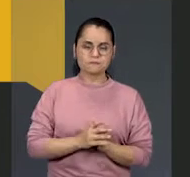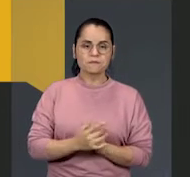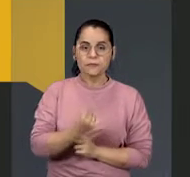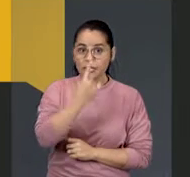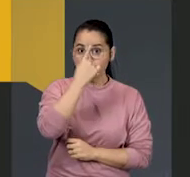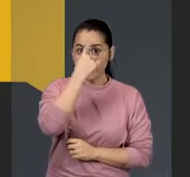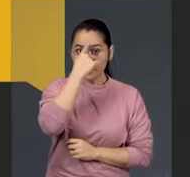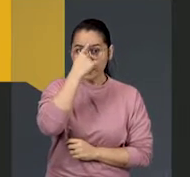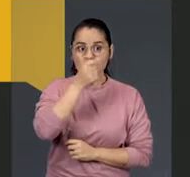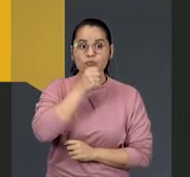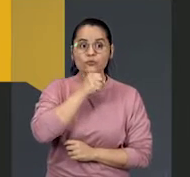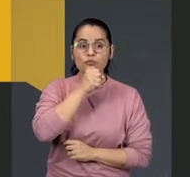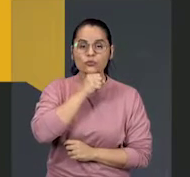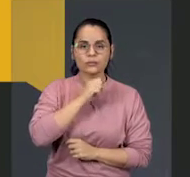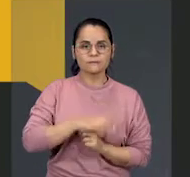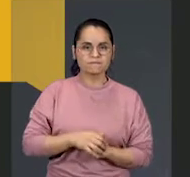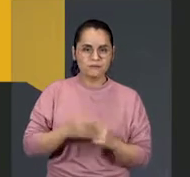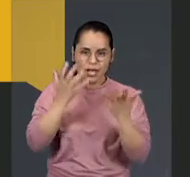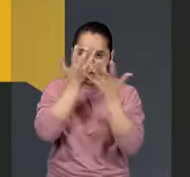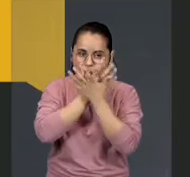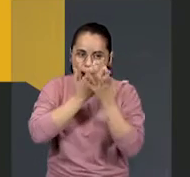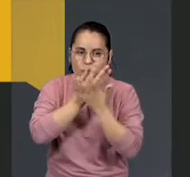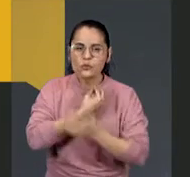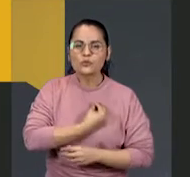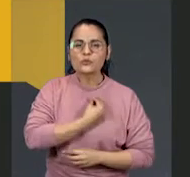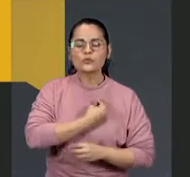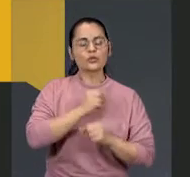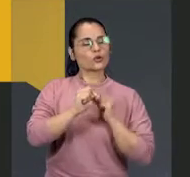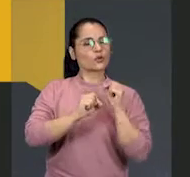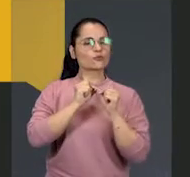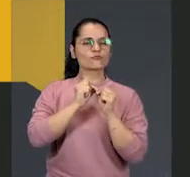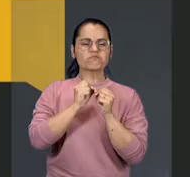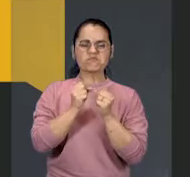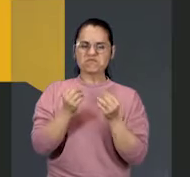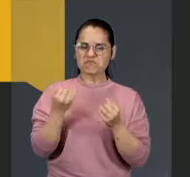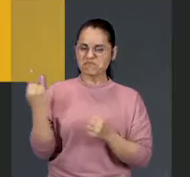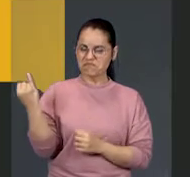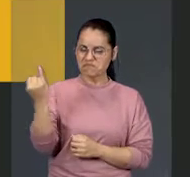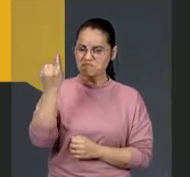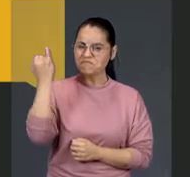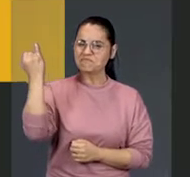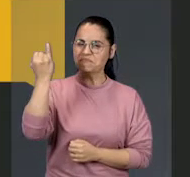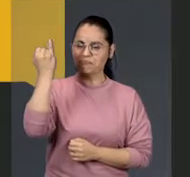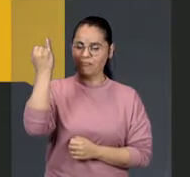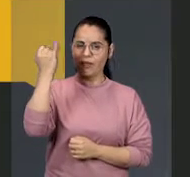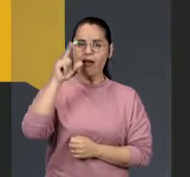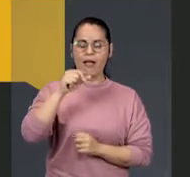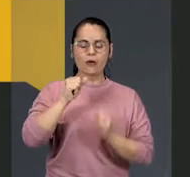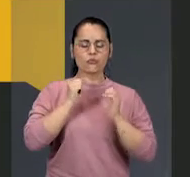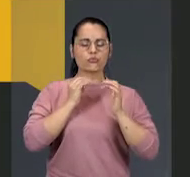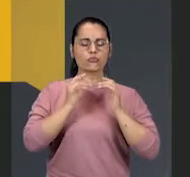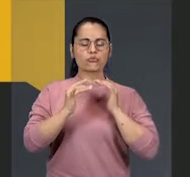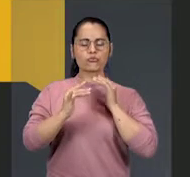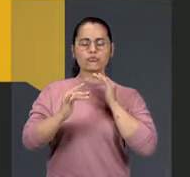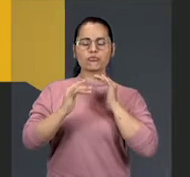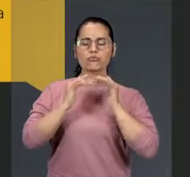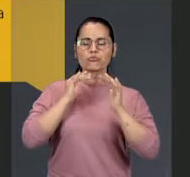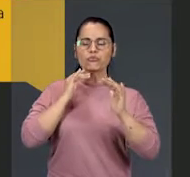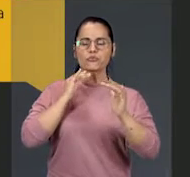Antiga. A música tem função sobrenatural. Ela é a vibração do universo.